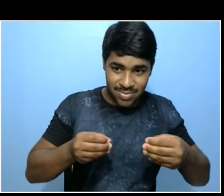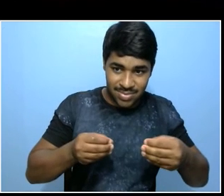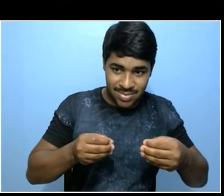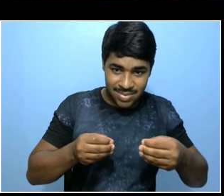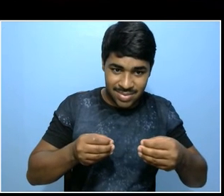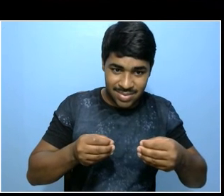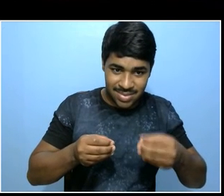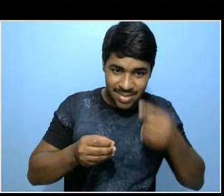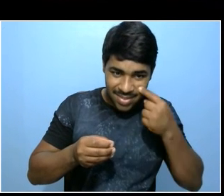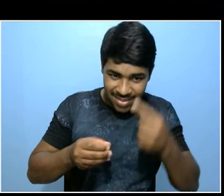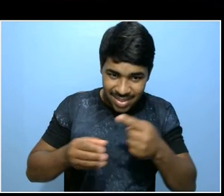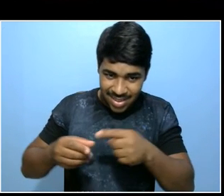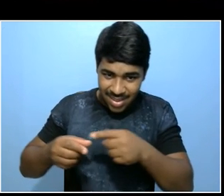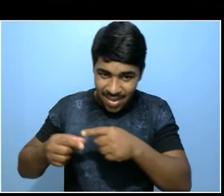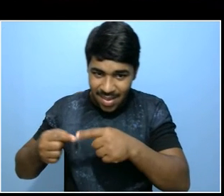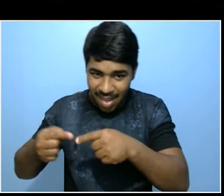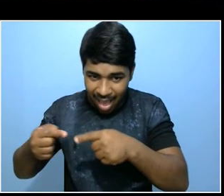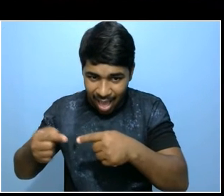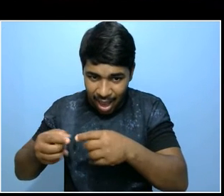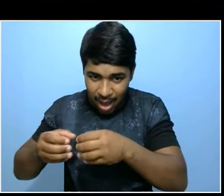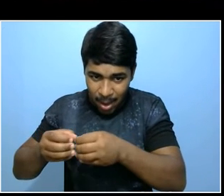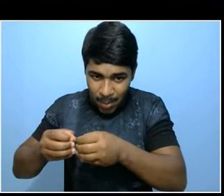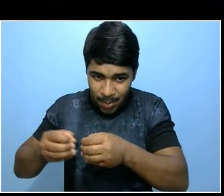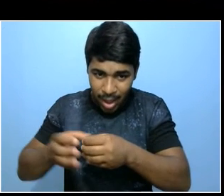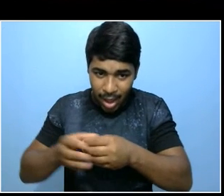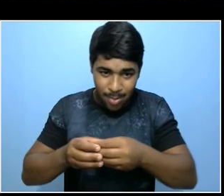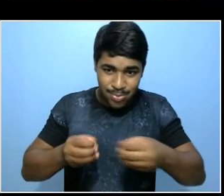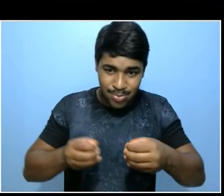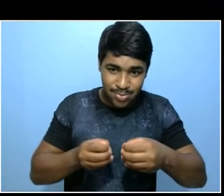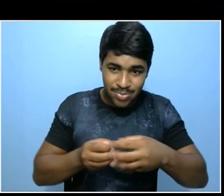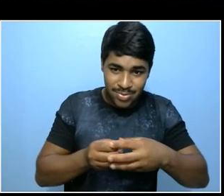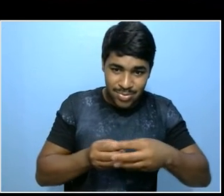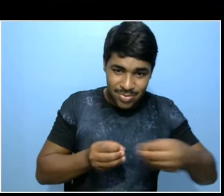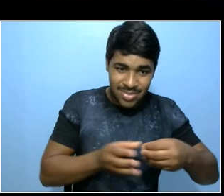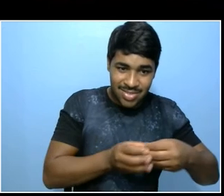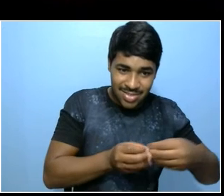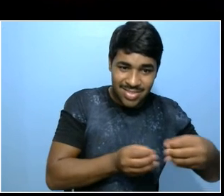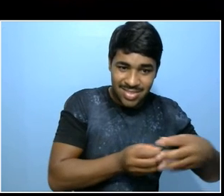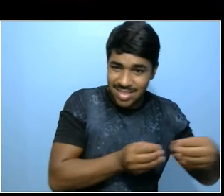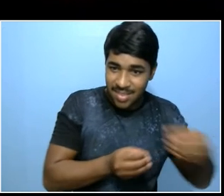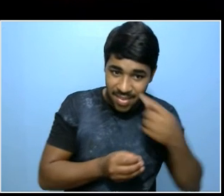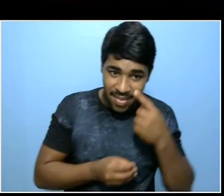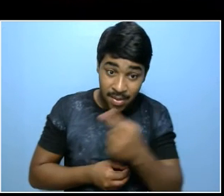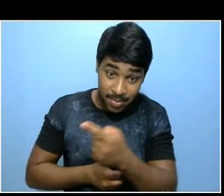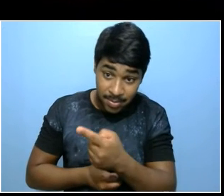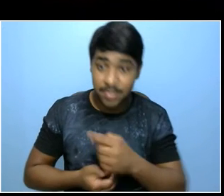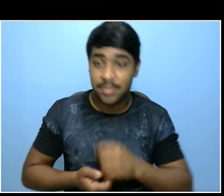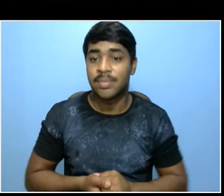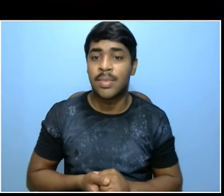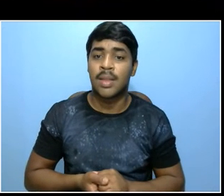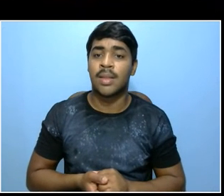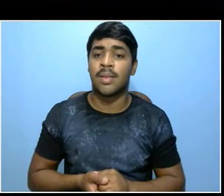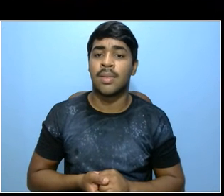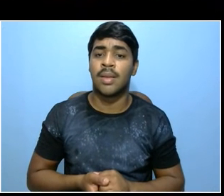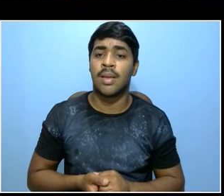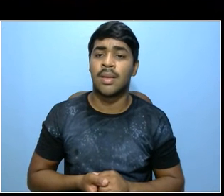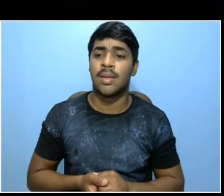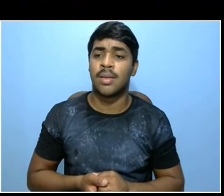ser encontrado em bactérias, né? E também em protozoários, tá? Quando o ser se divide em duas novas partes, que vocês estão vendo